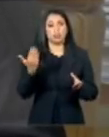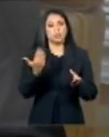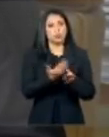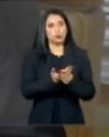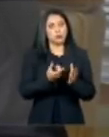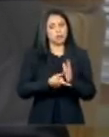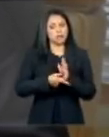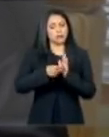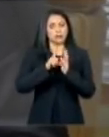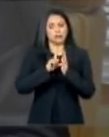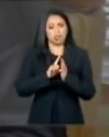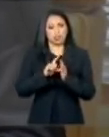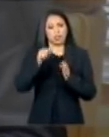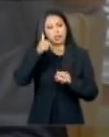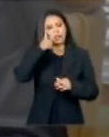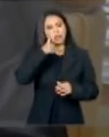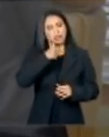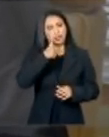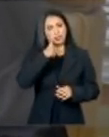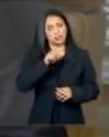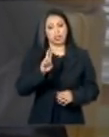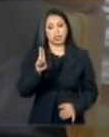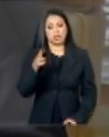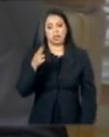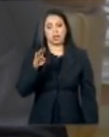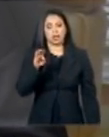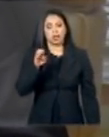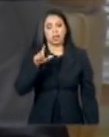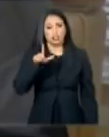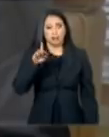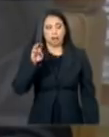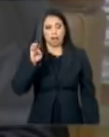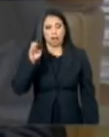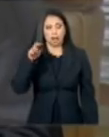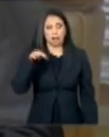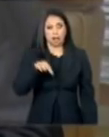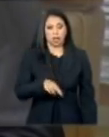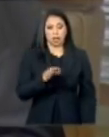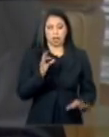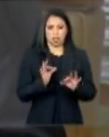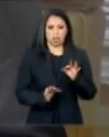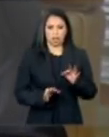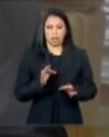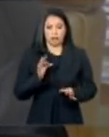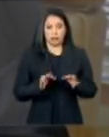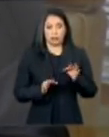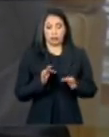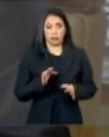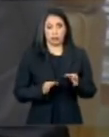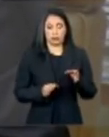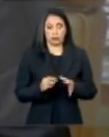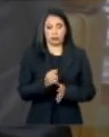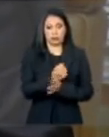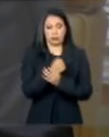eminente ministra ellen grace firmado no julgamento do mandado de segurança